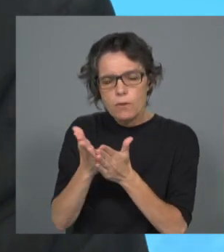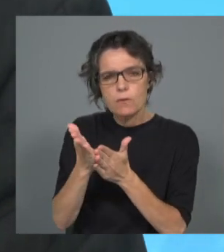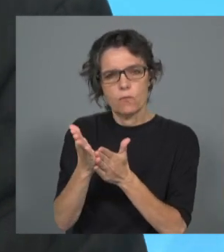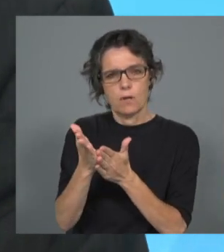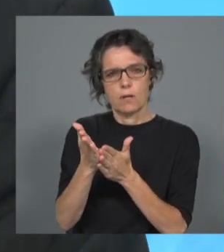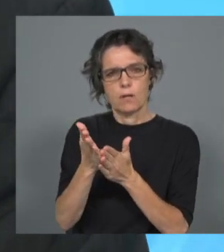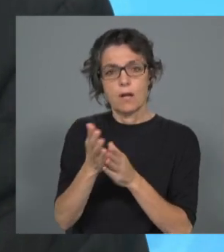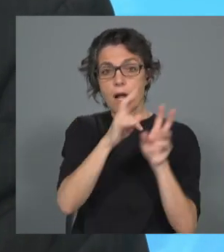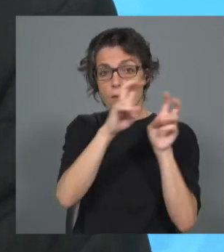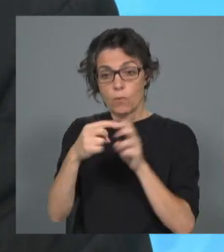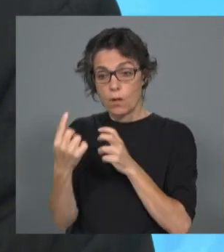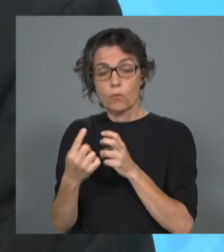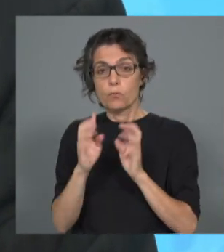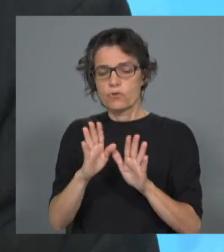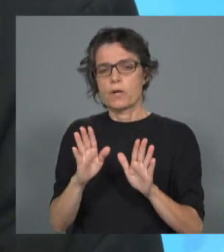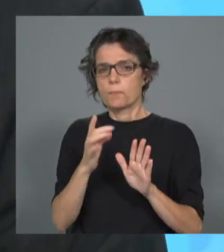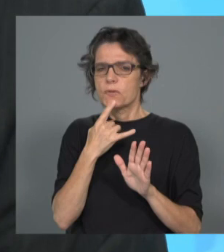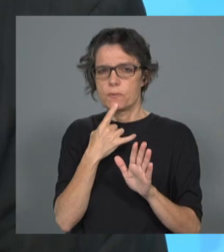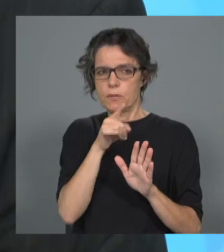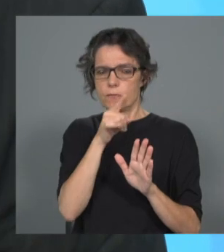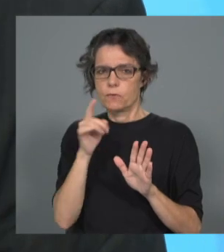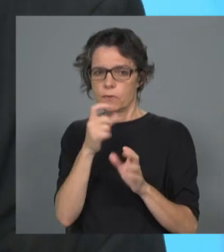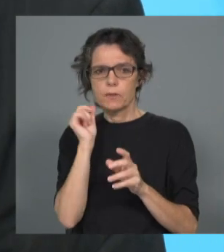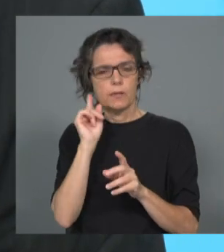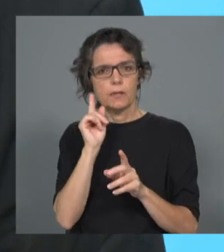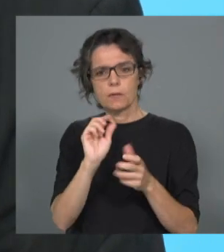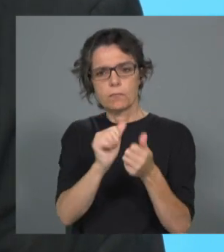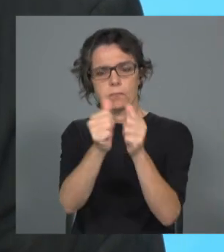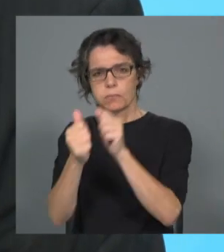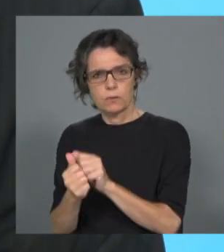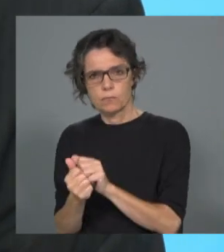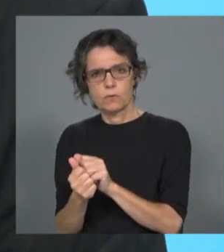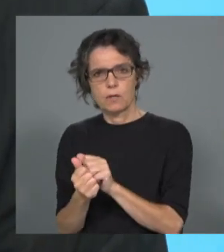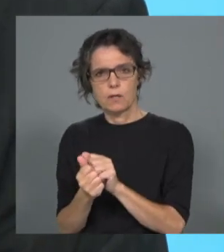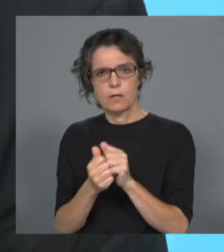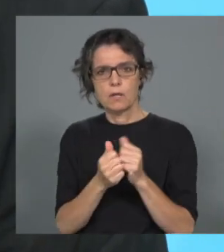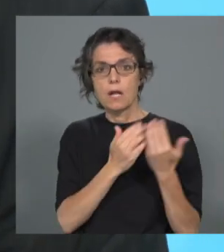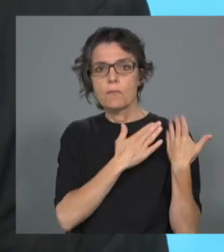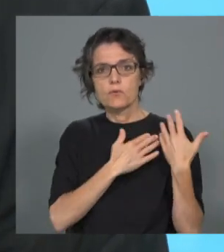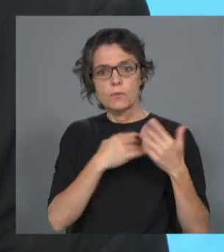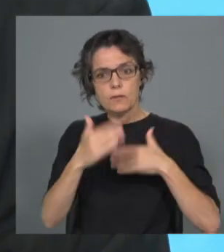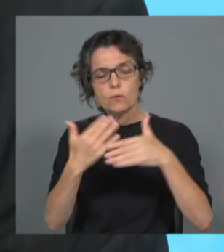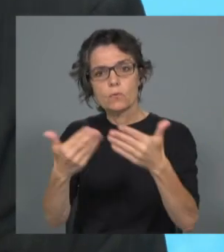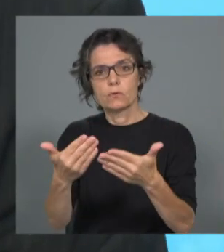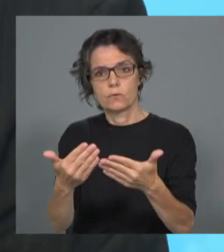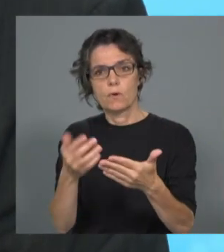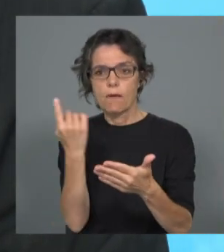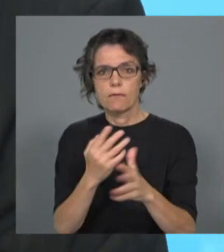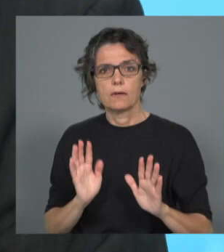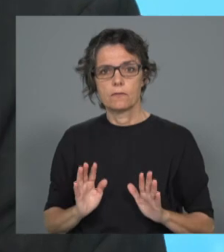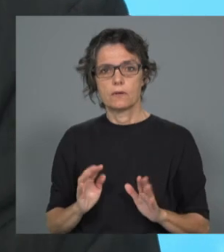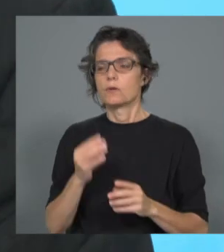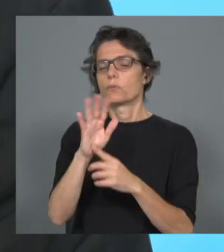questões que não podem, e tarefas que não podem ficar, digamos, paradas. Por exemplo, daquilo que eu já